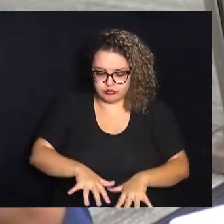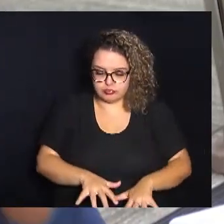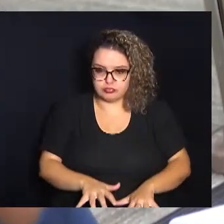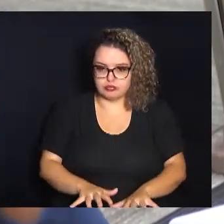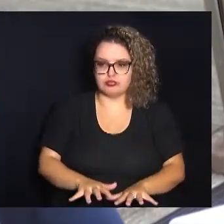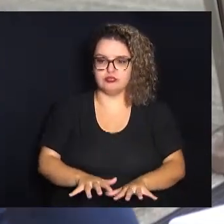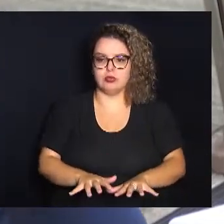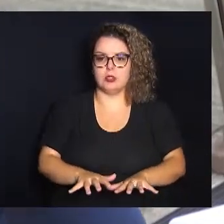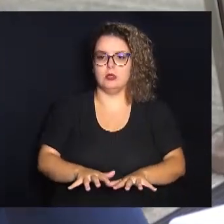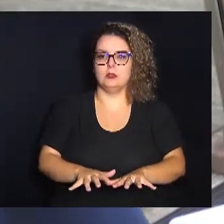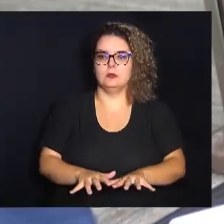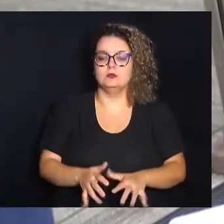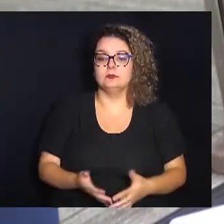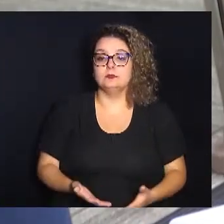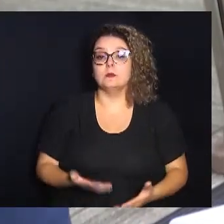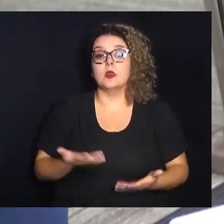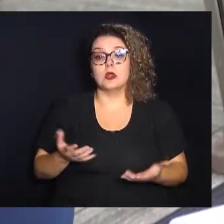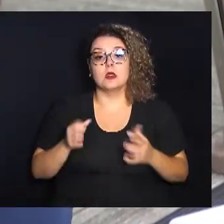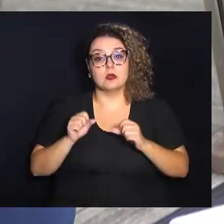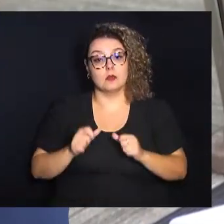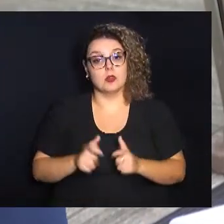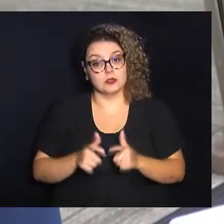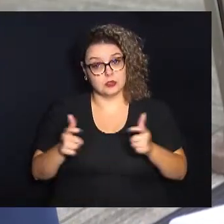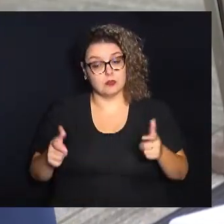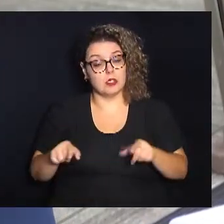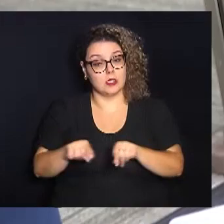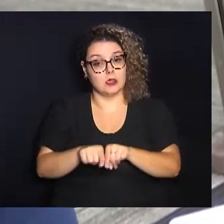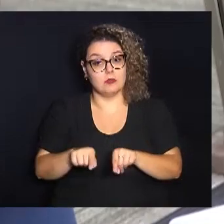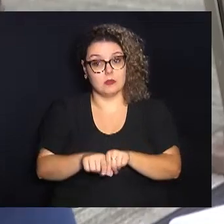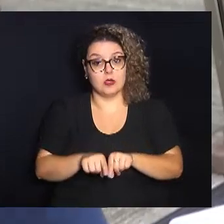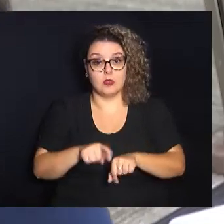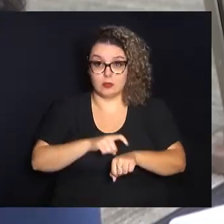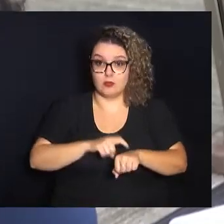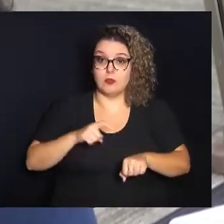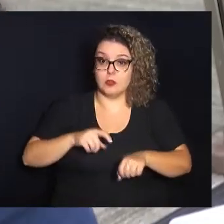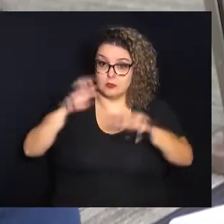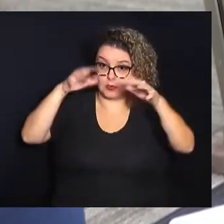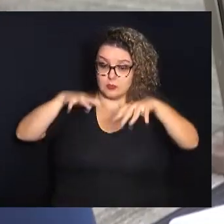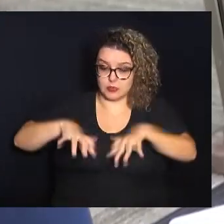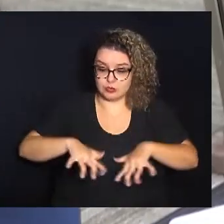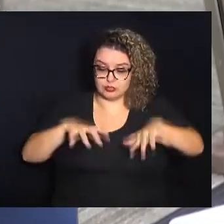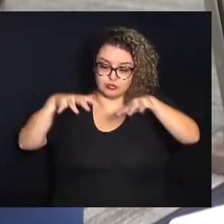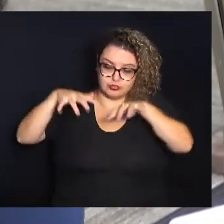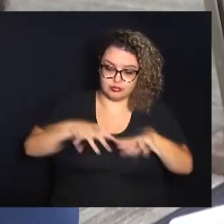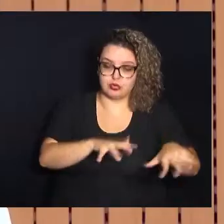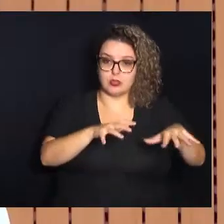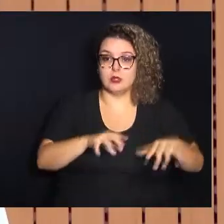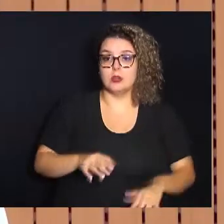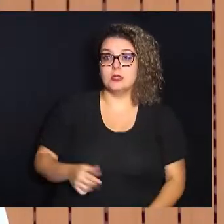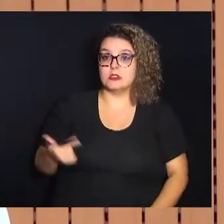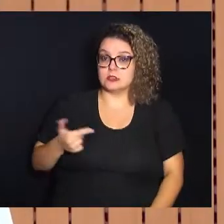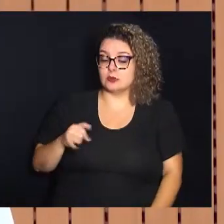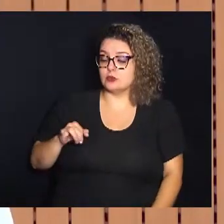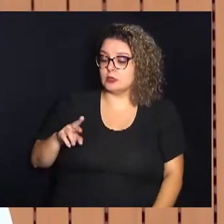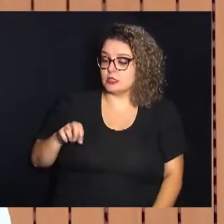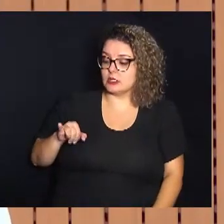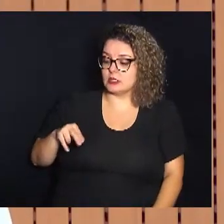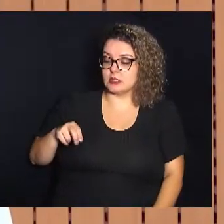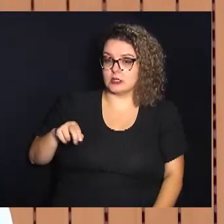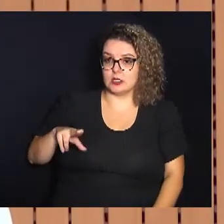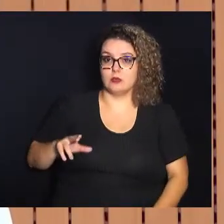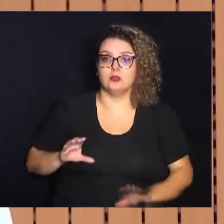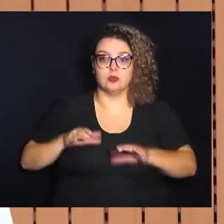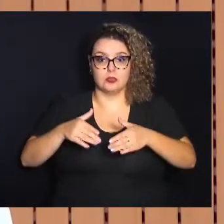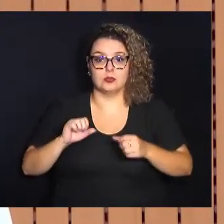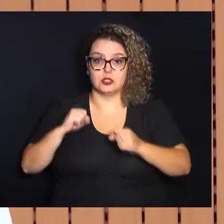né, possa se infiltrar no solo. E isso pode aumentar, inclusive, a situação de enchentes. Segundo Irineu Gonçalves,